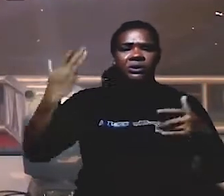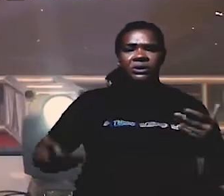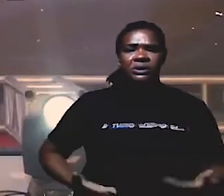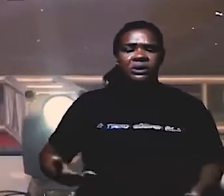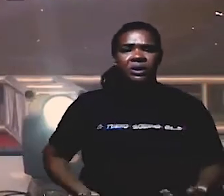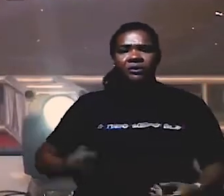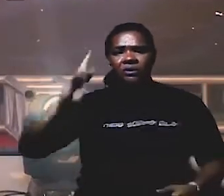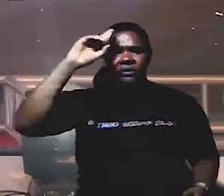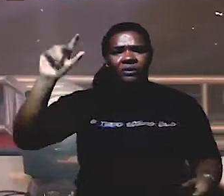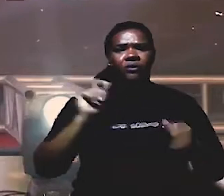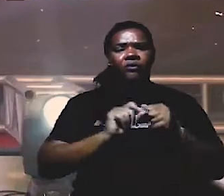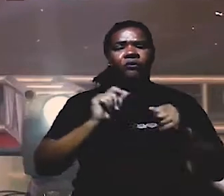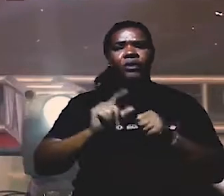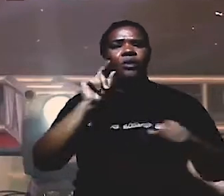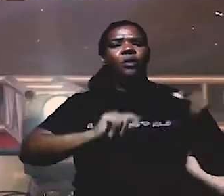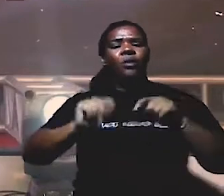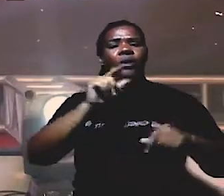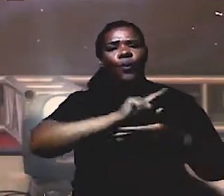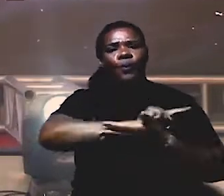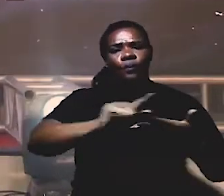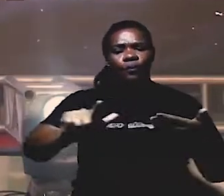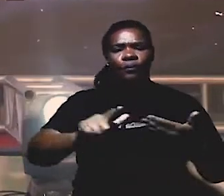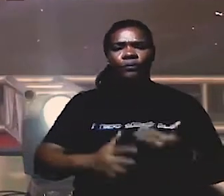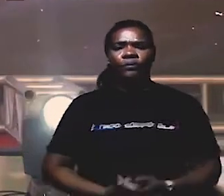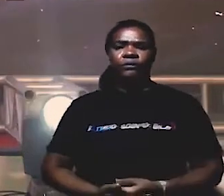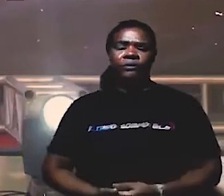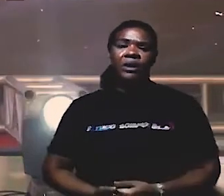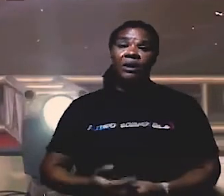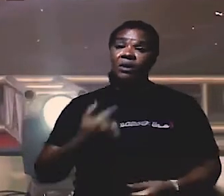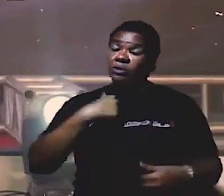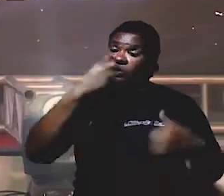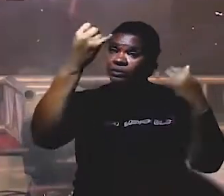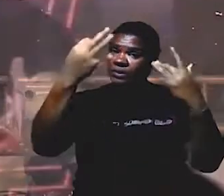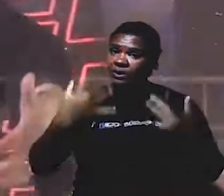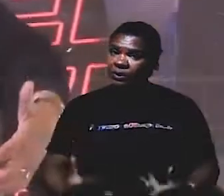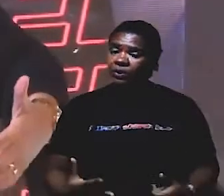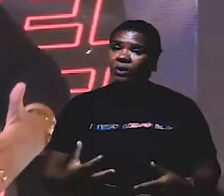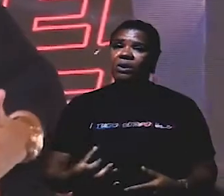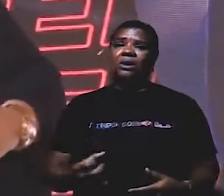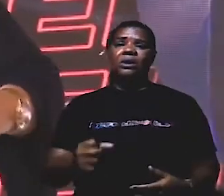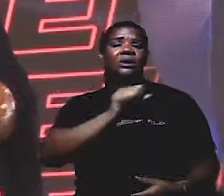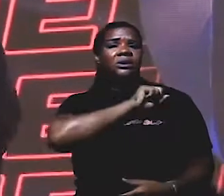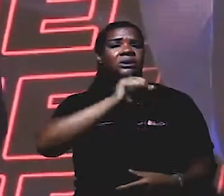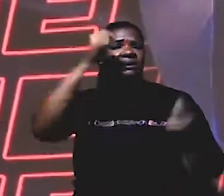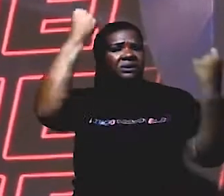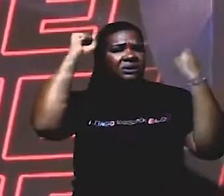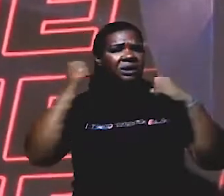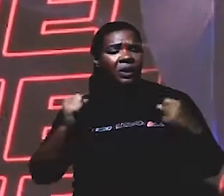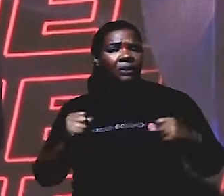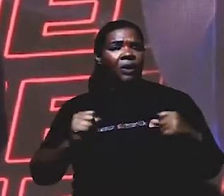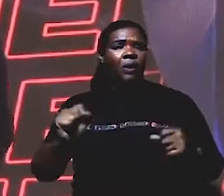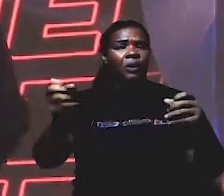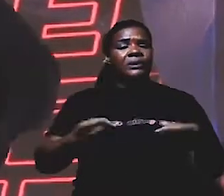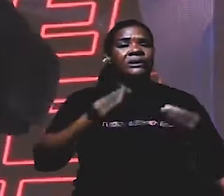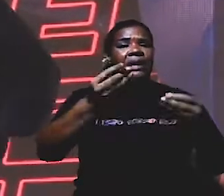Senhor, tinha feito no deserto. Eu explico. Salomão vai entregar 1000